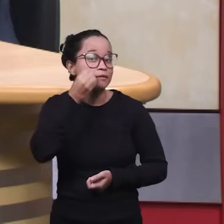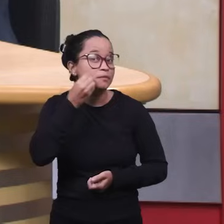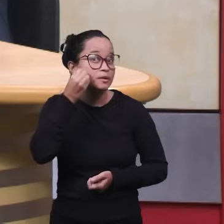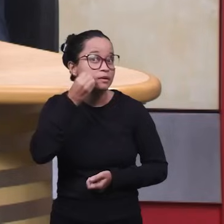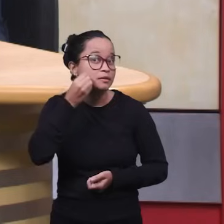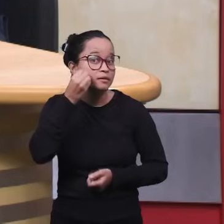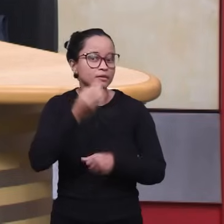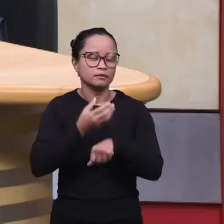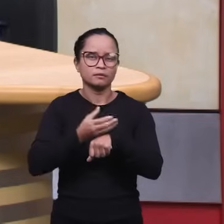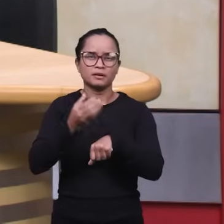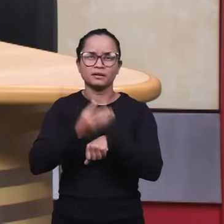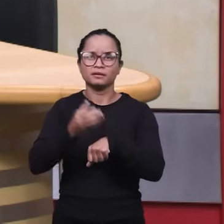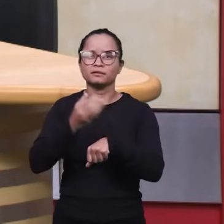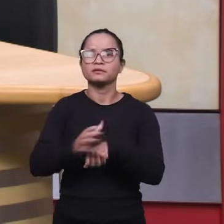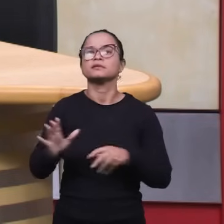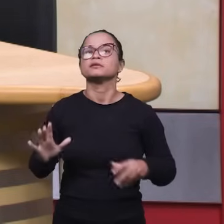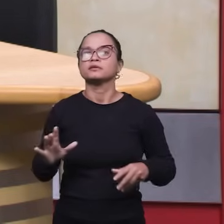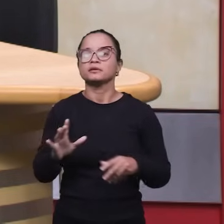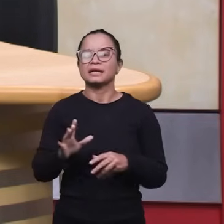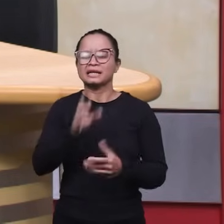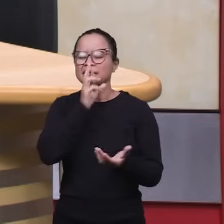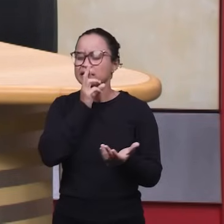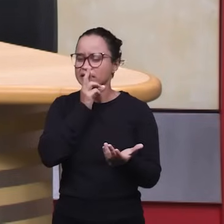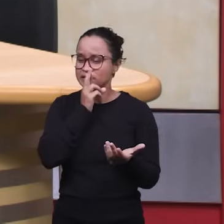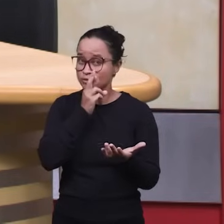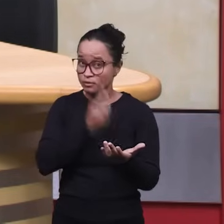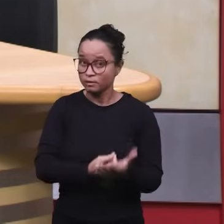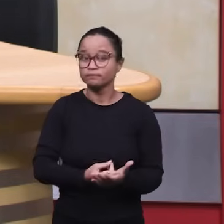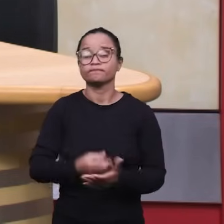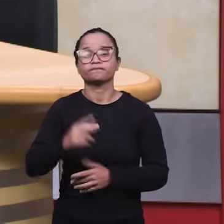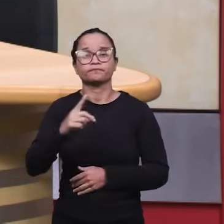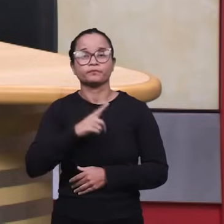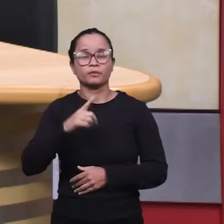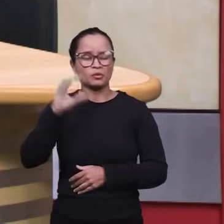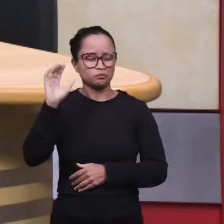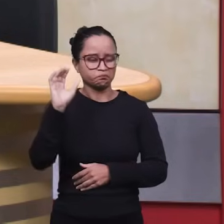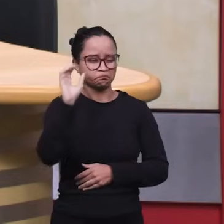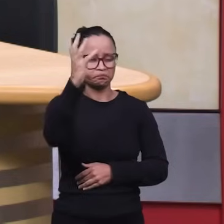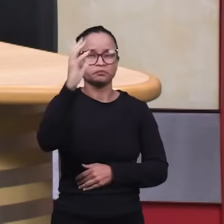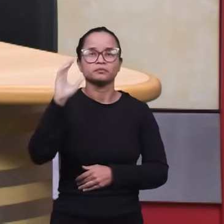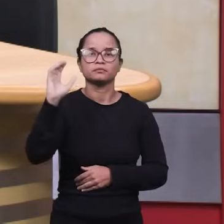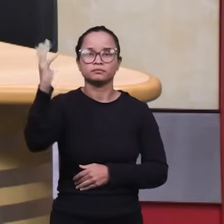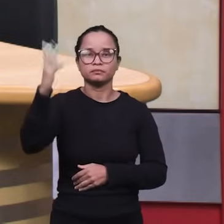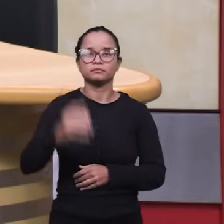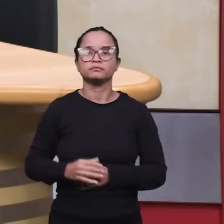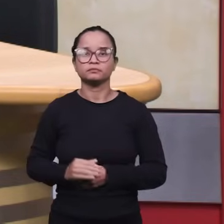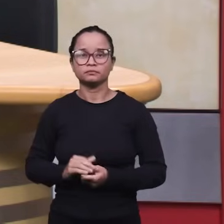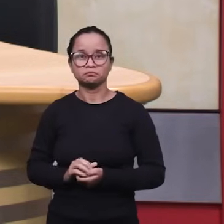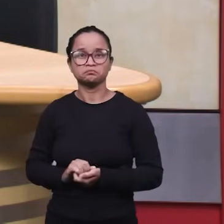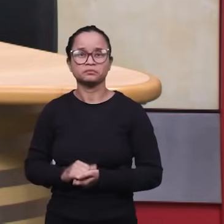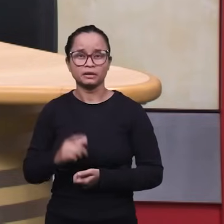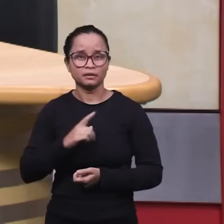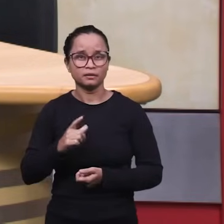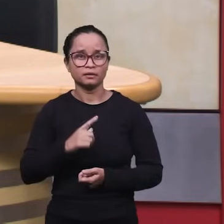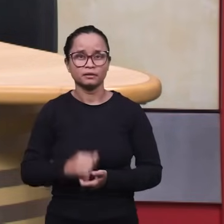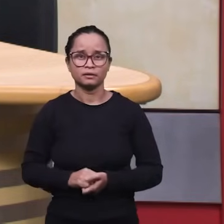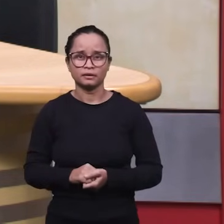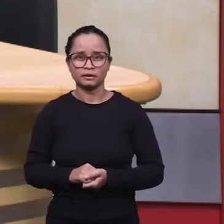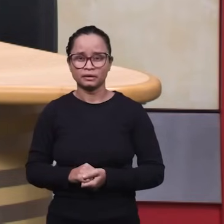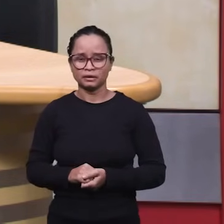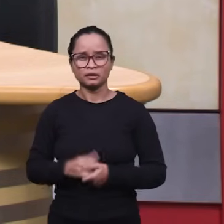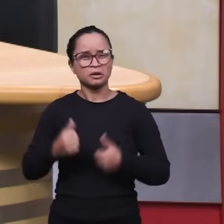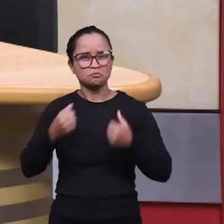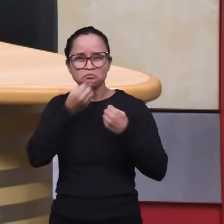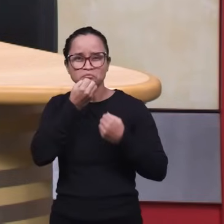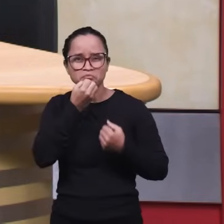experiências no sentido amplo da palavra, ou seja, com resultados, com sinais, com efeitos